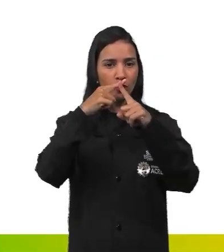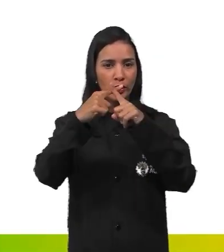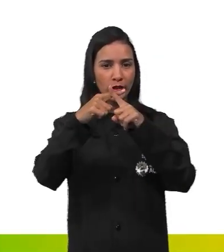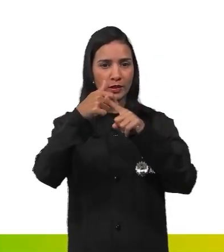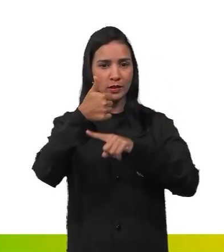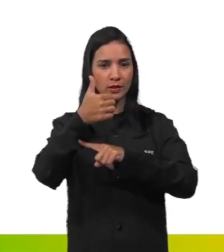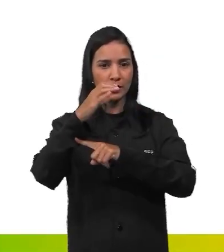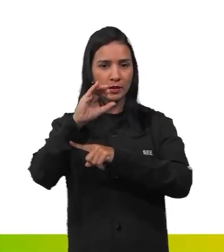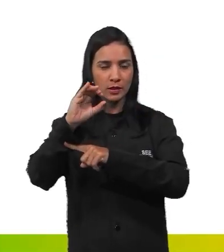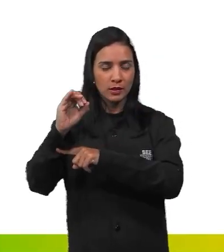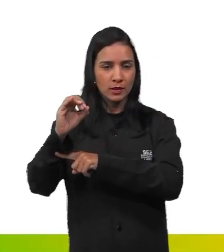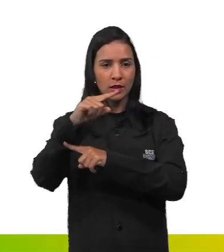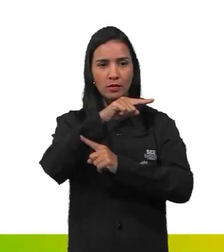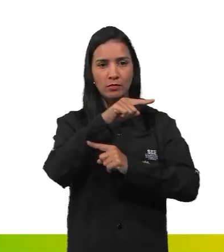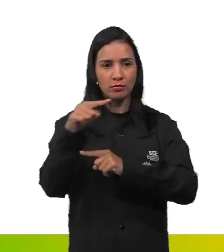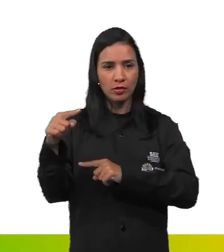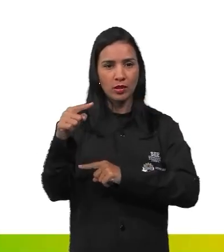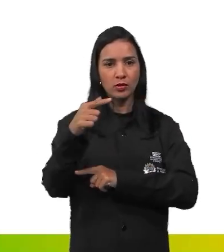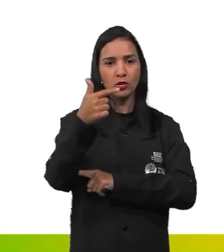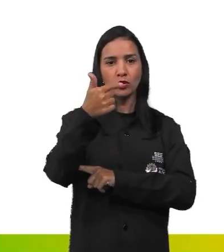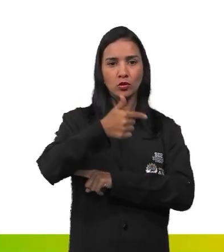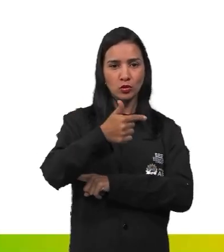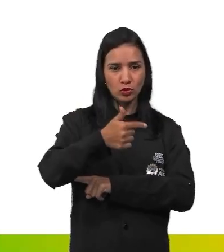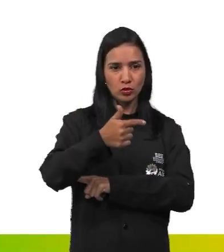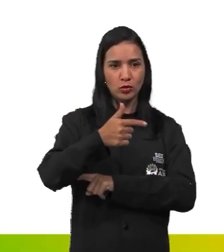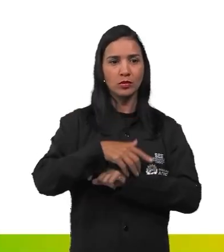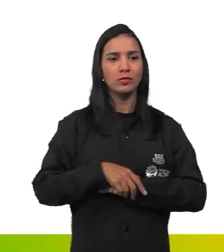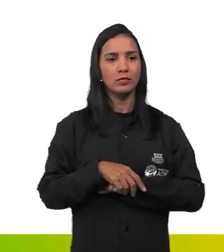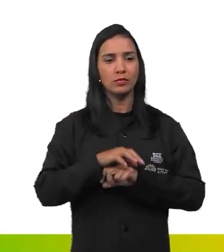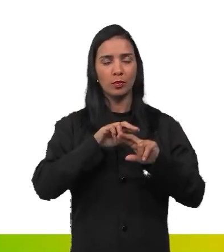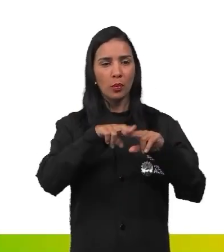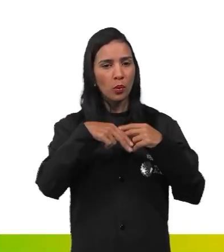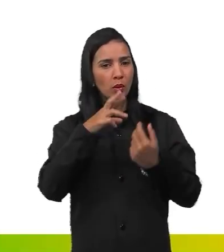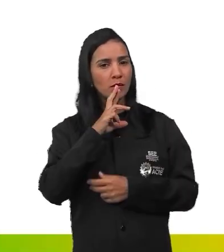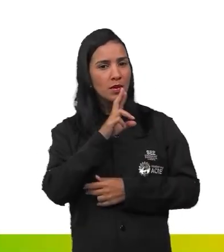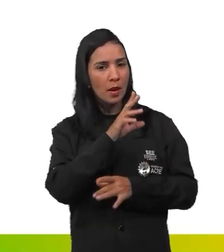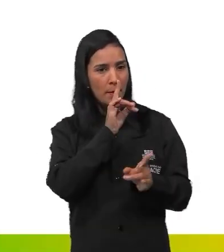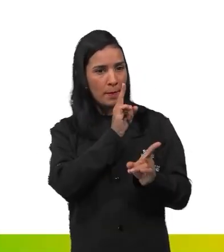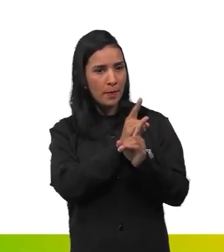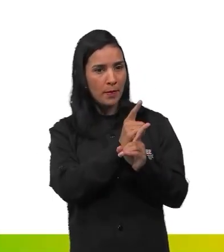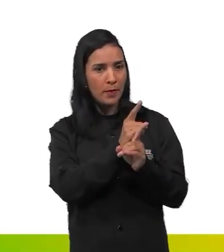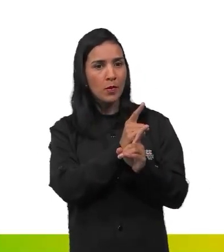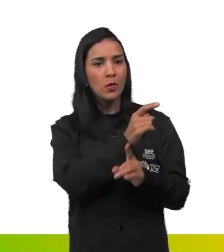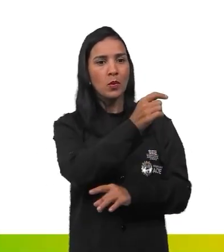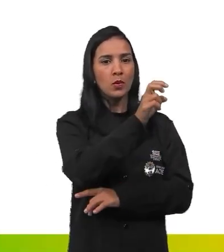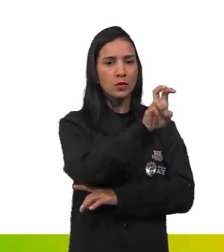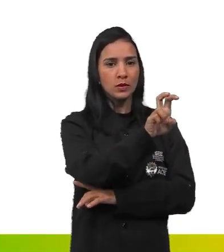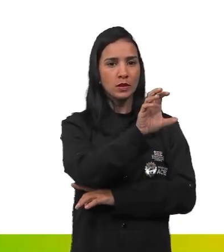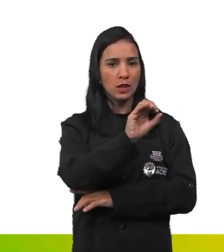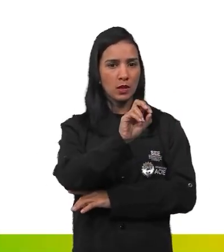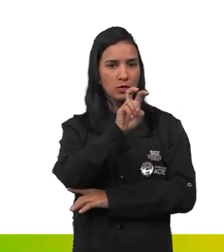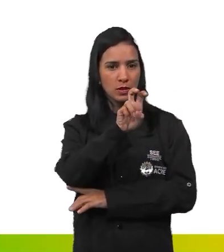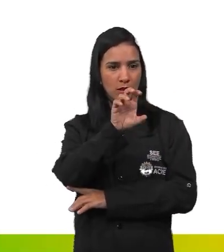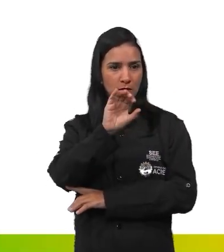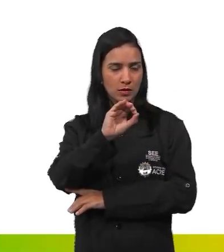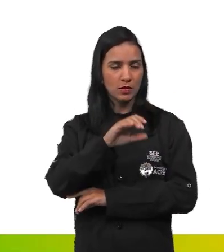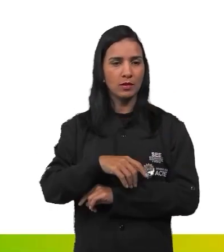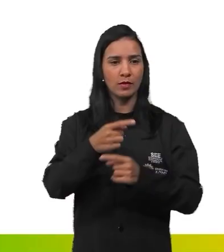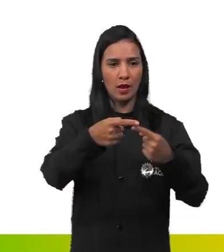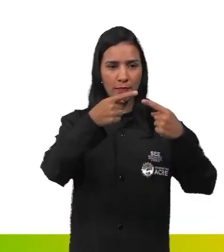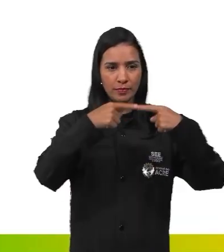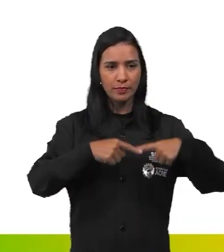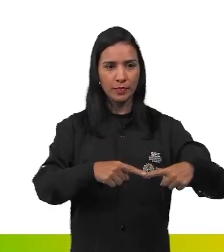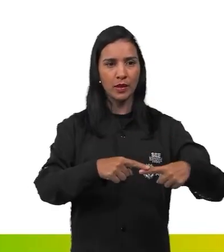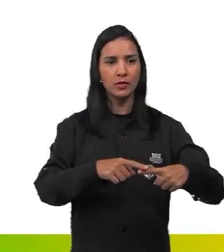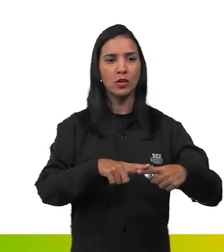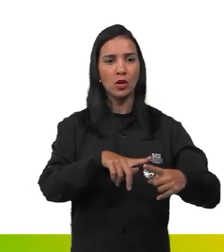Então, eu vou pegar e somar o 1 mais o 2, o segundo termo e assim